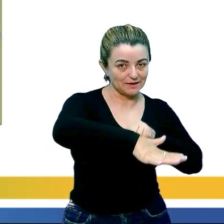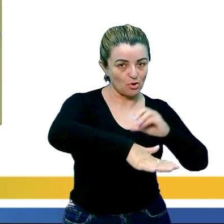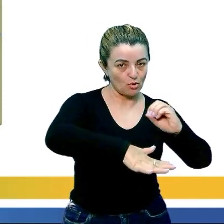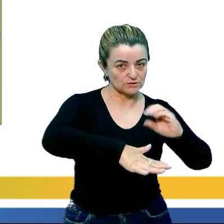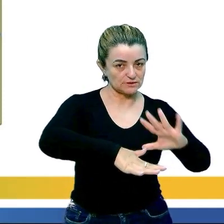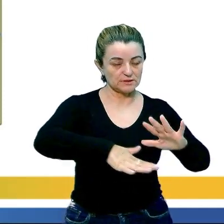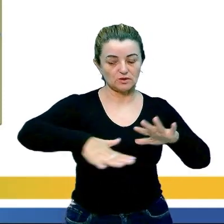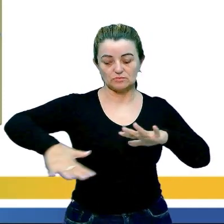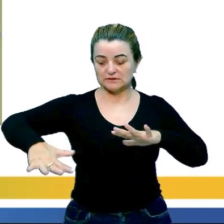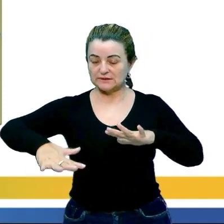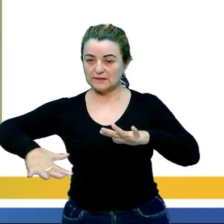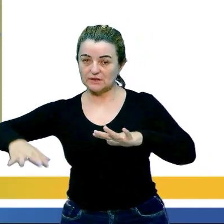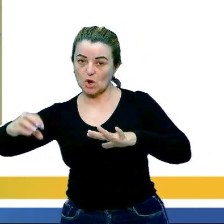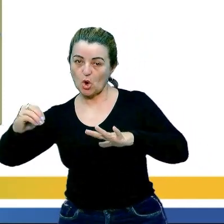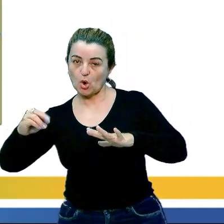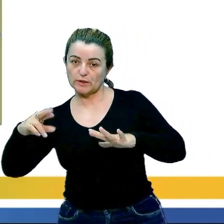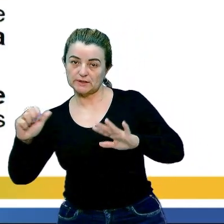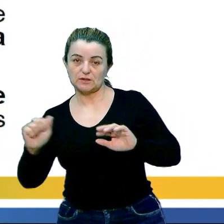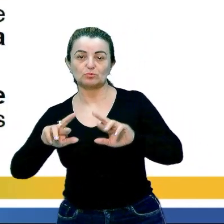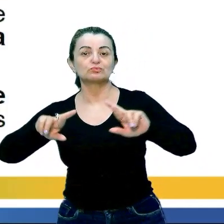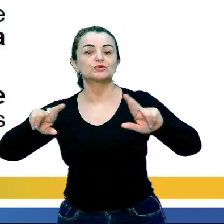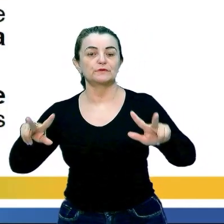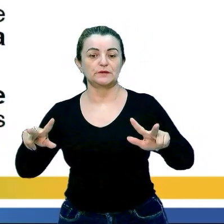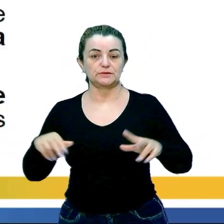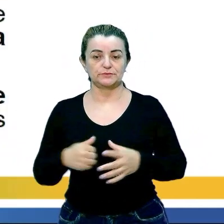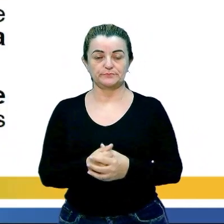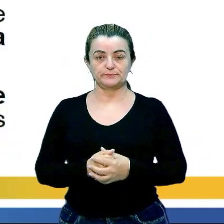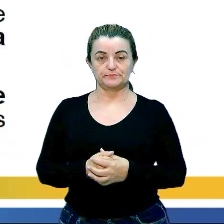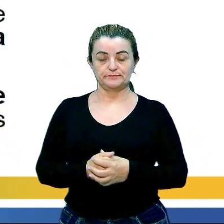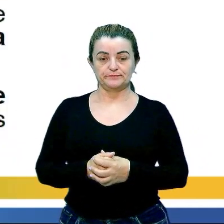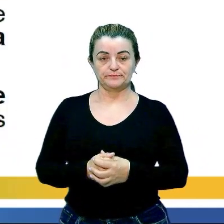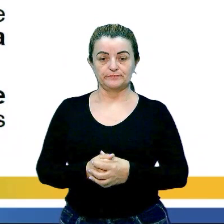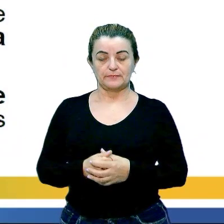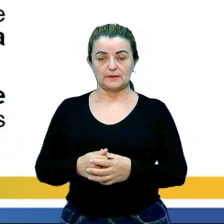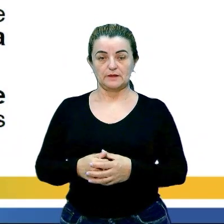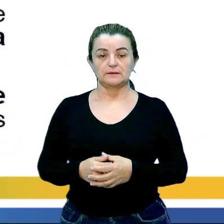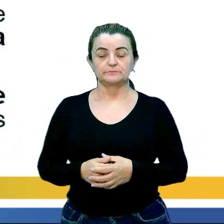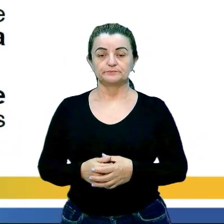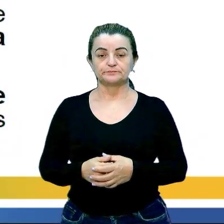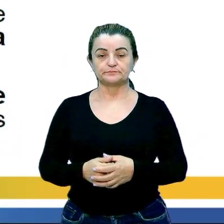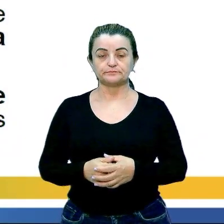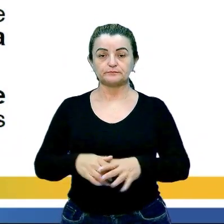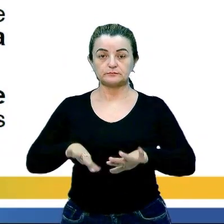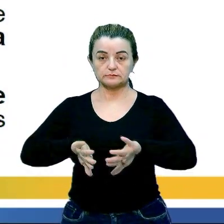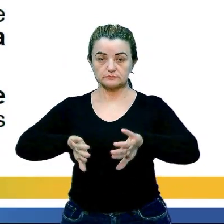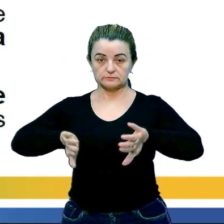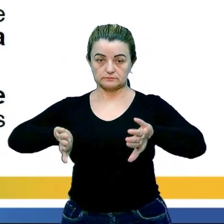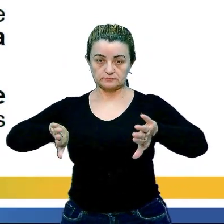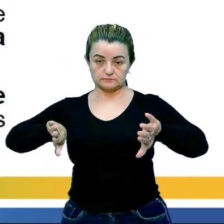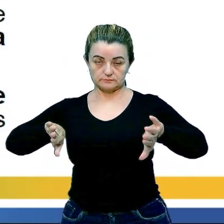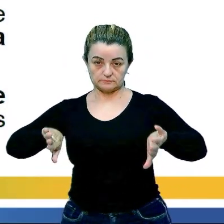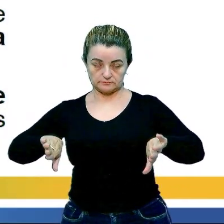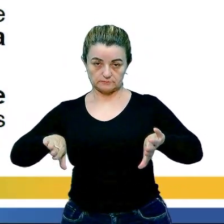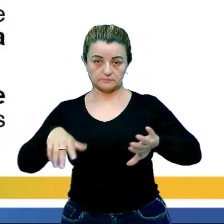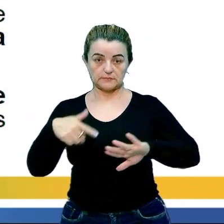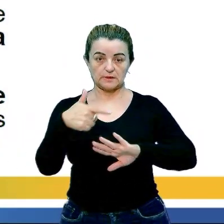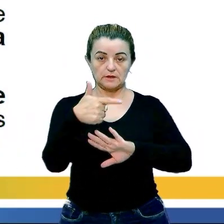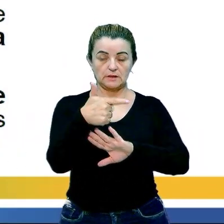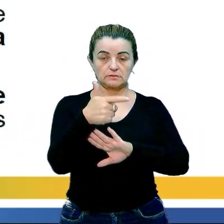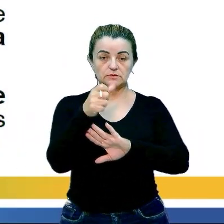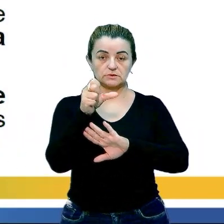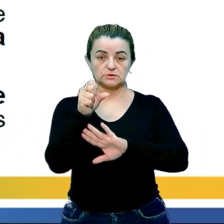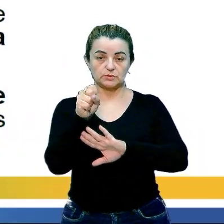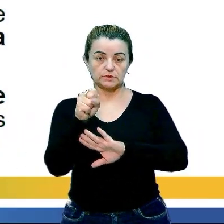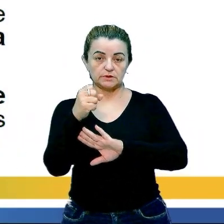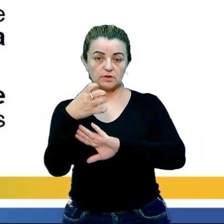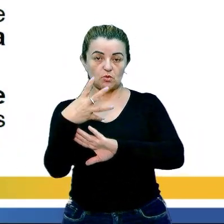administração política, econômica e social. Essa divisão ela acontece, que eu falei, em